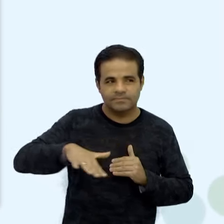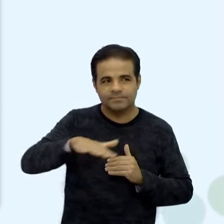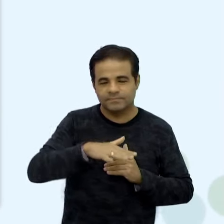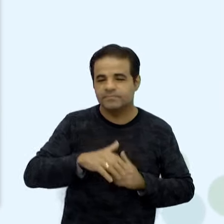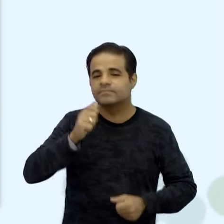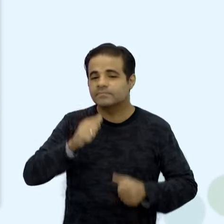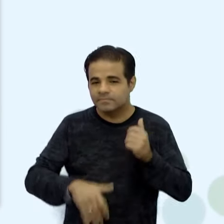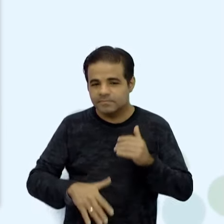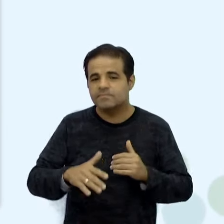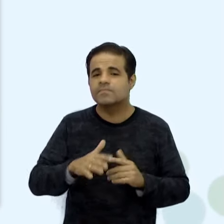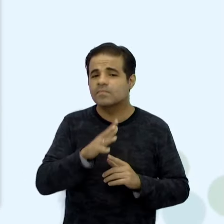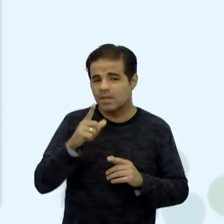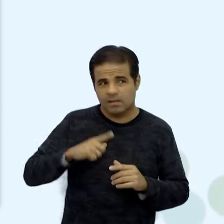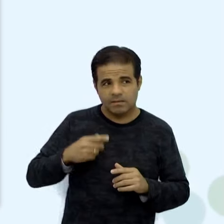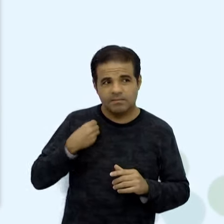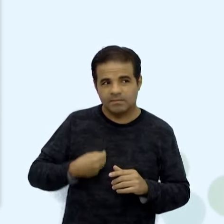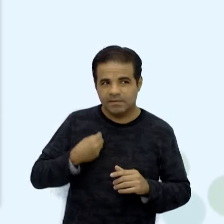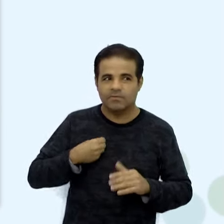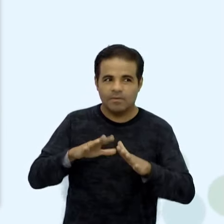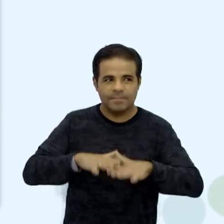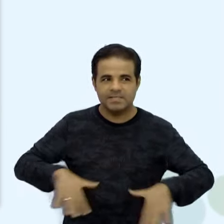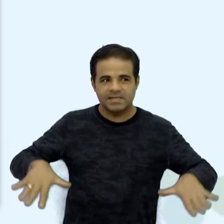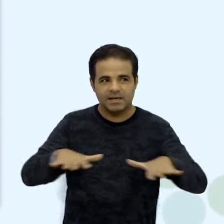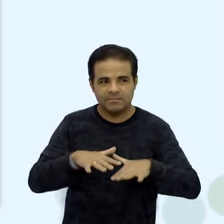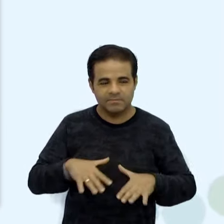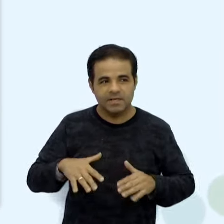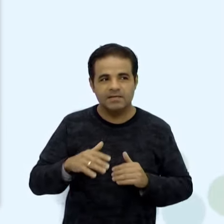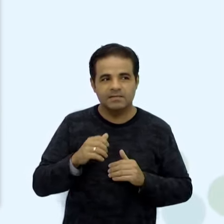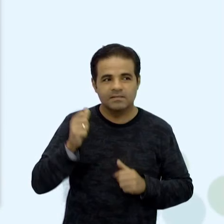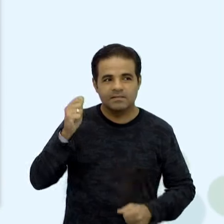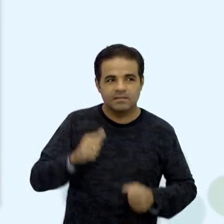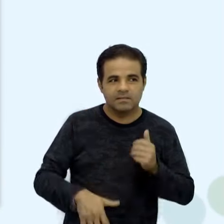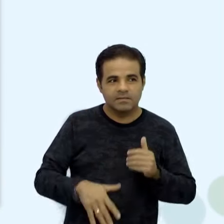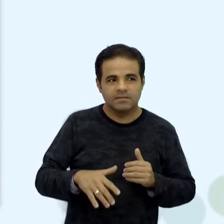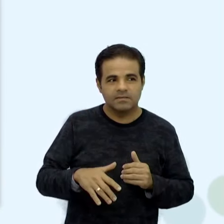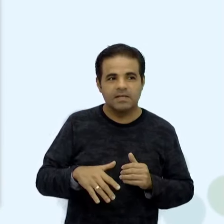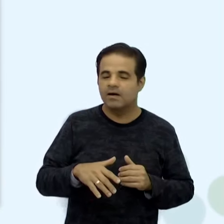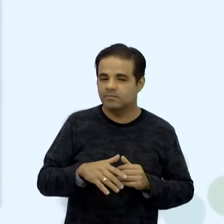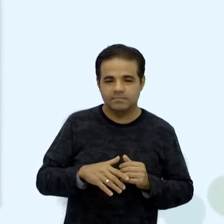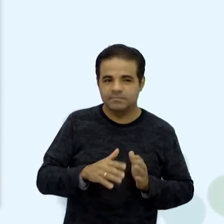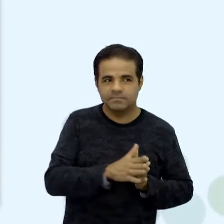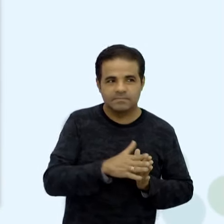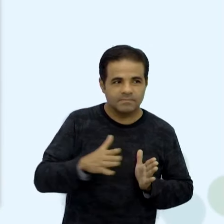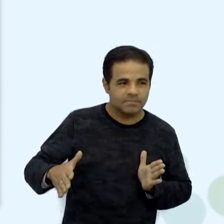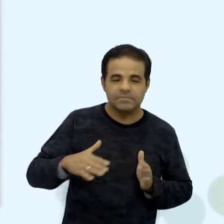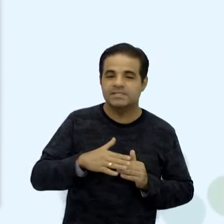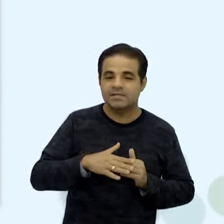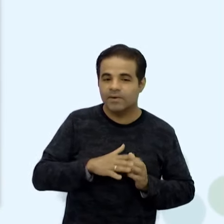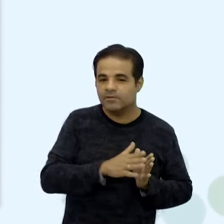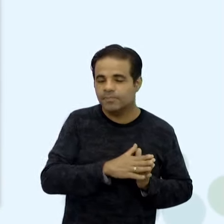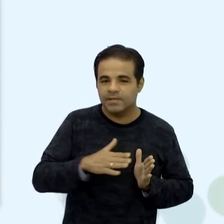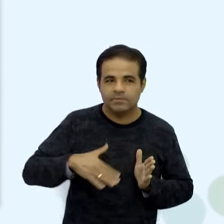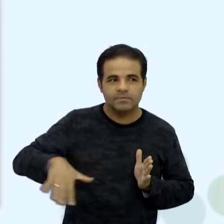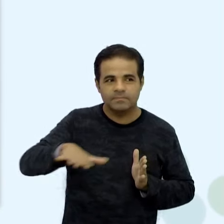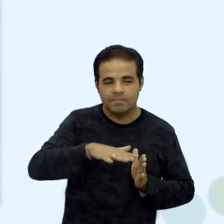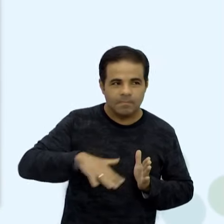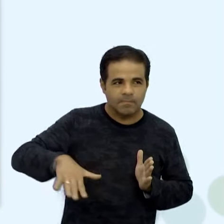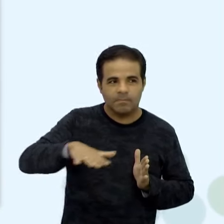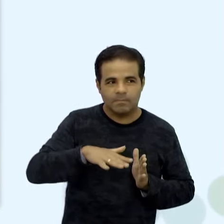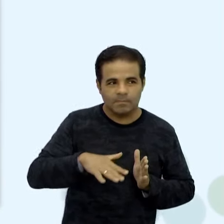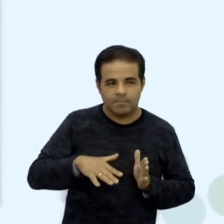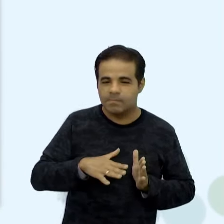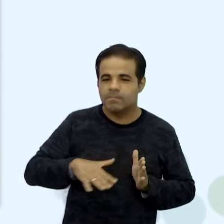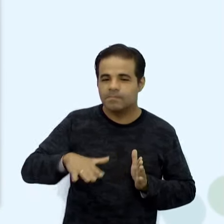atuais? Então aqui nós temos um exemplo de uma praça, né, que é as ruínas, né, de uma praça, né, de uma ágora